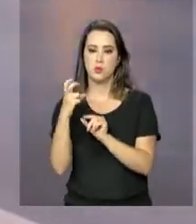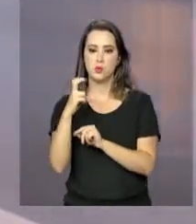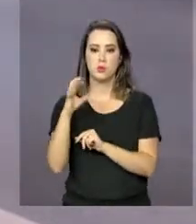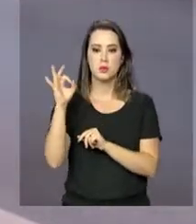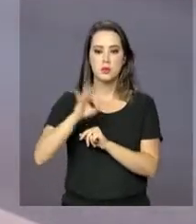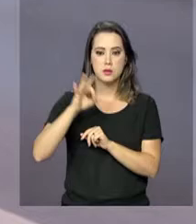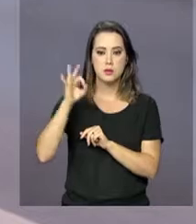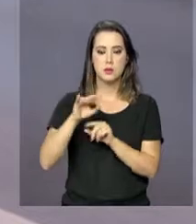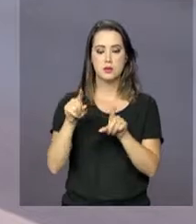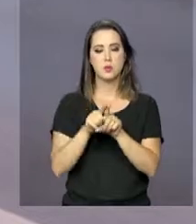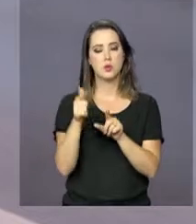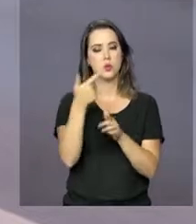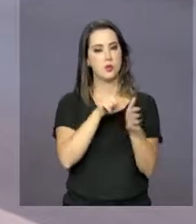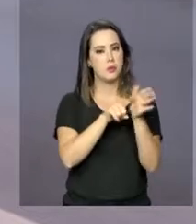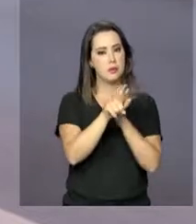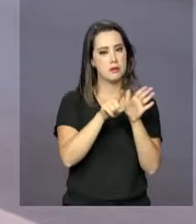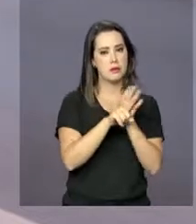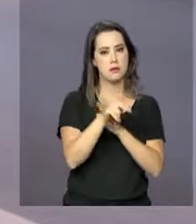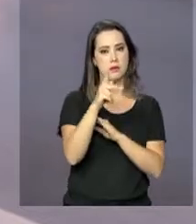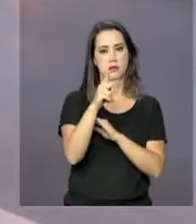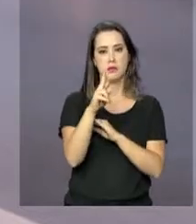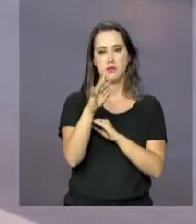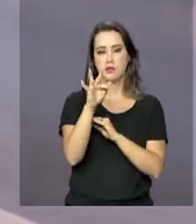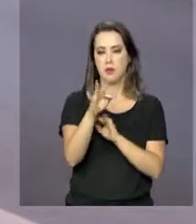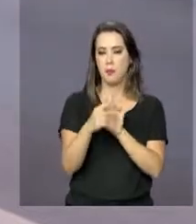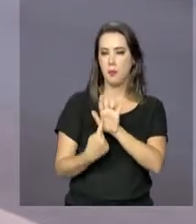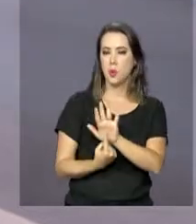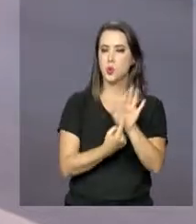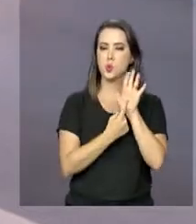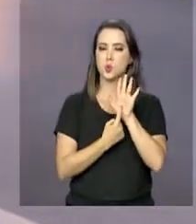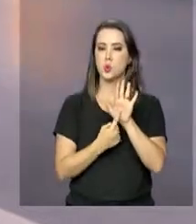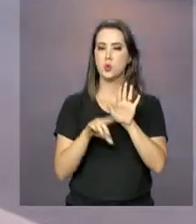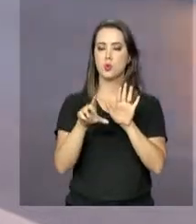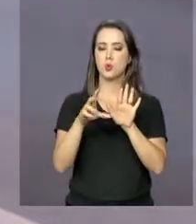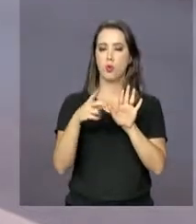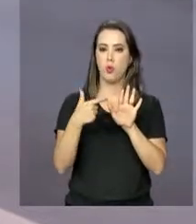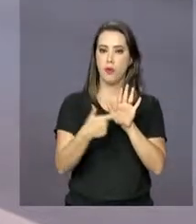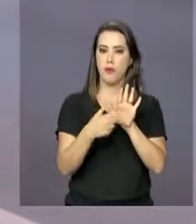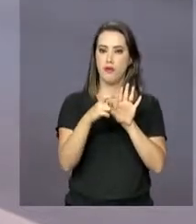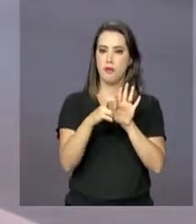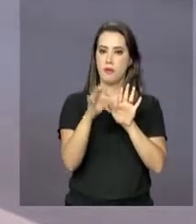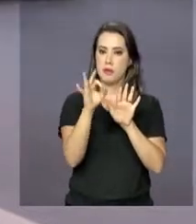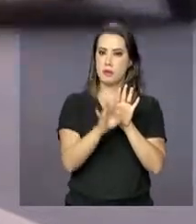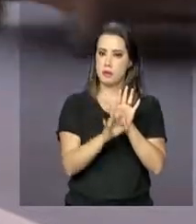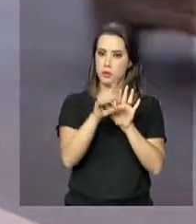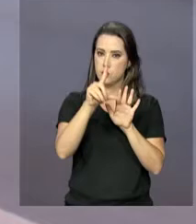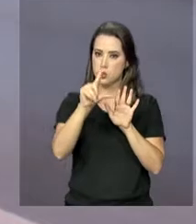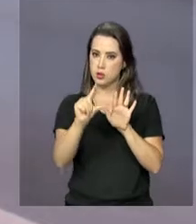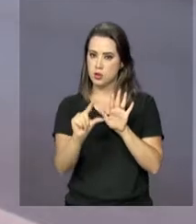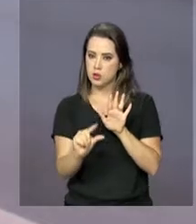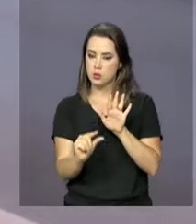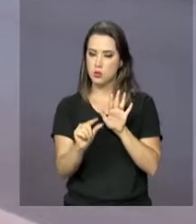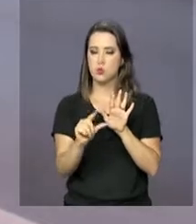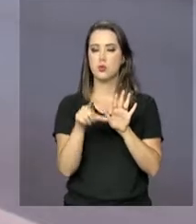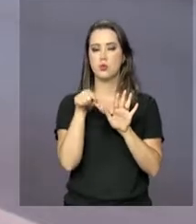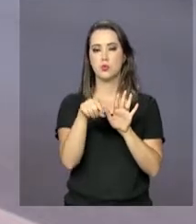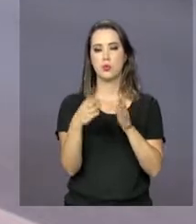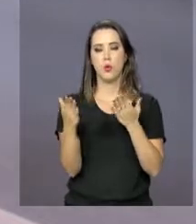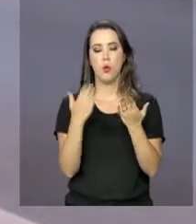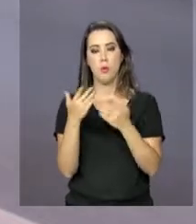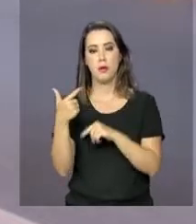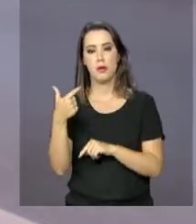levantamento da polícia rodoviária federal apontou uma redução de 25% no número de mortes nas rodovias entre